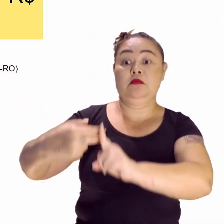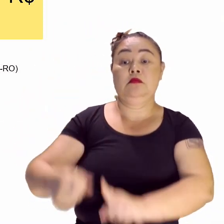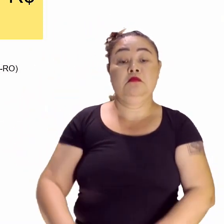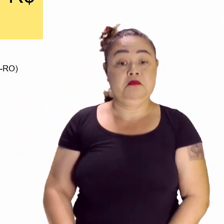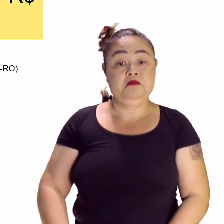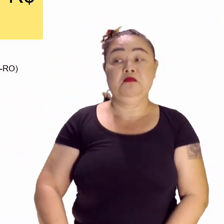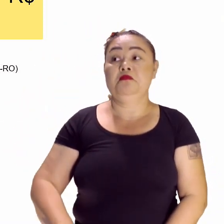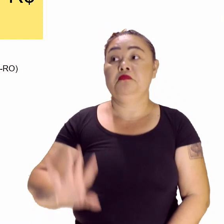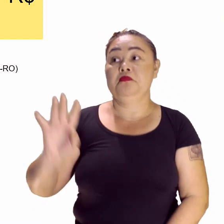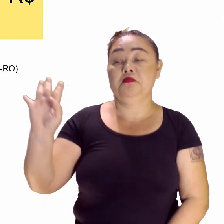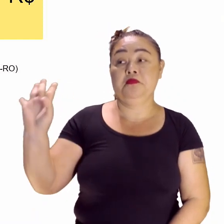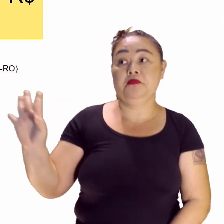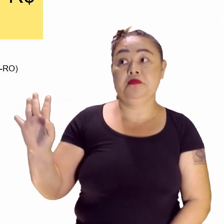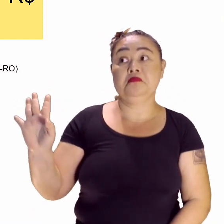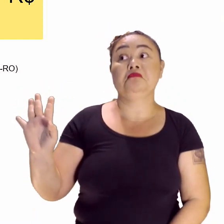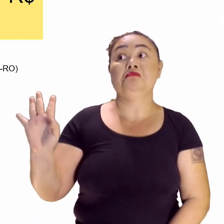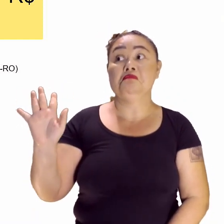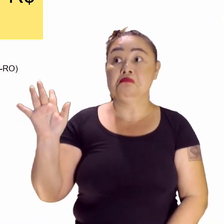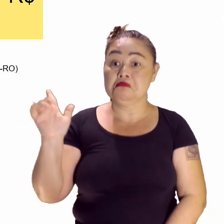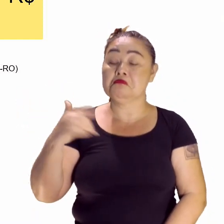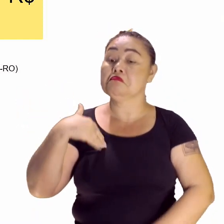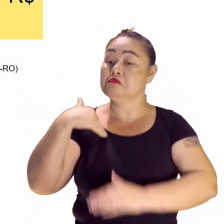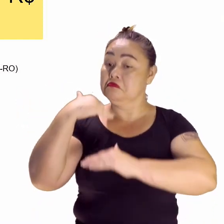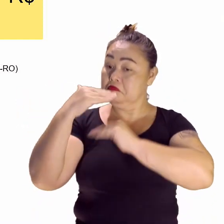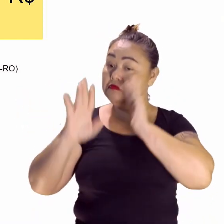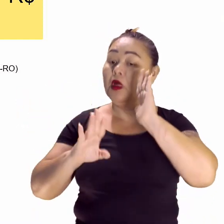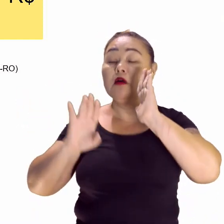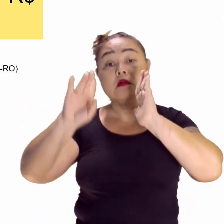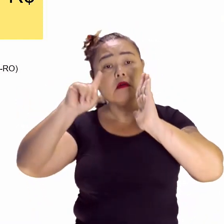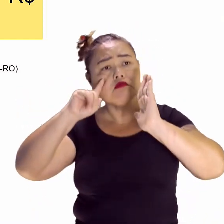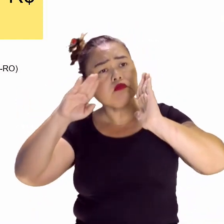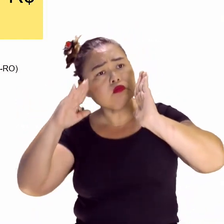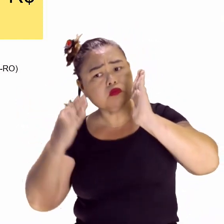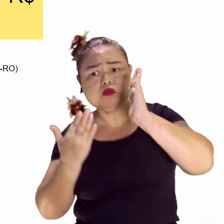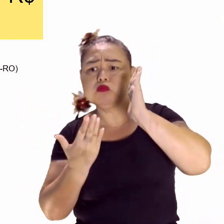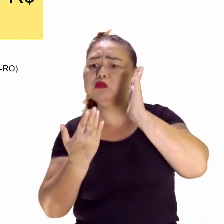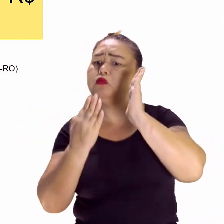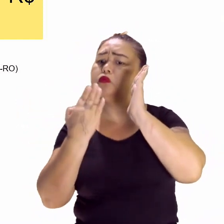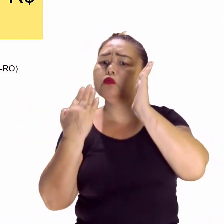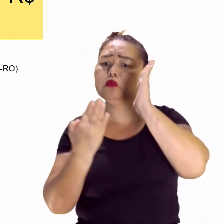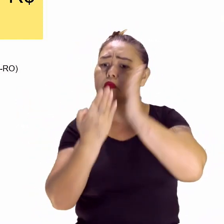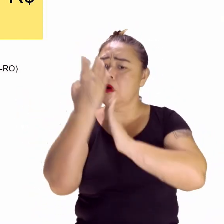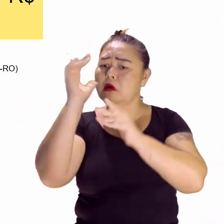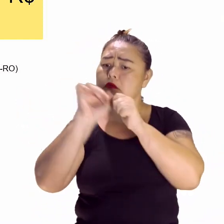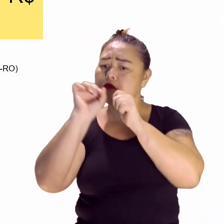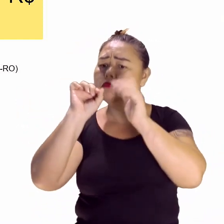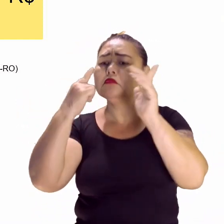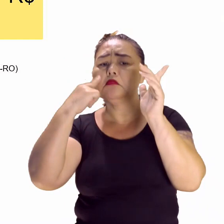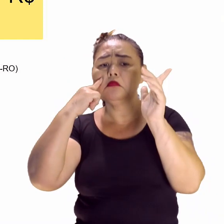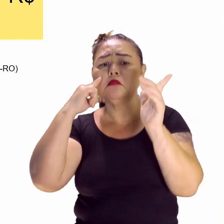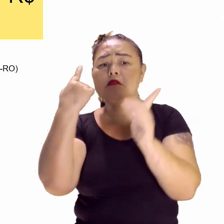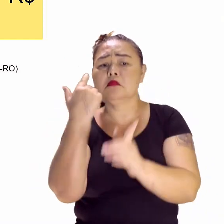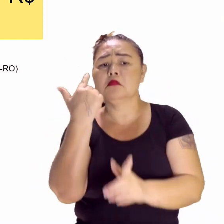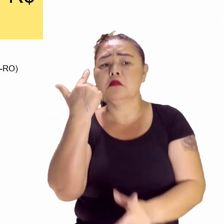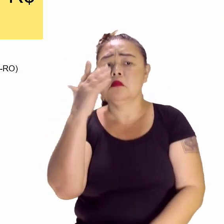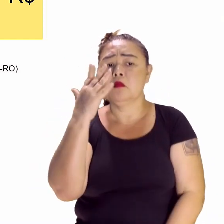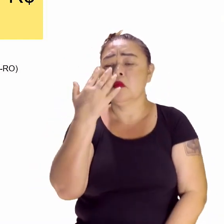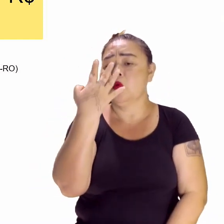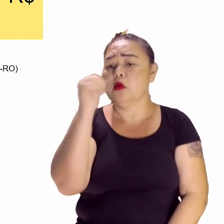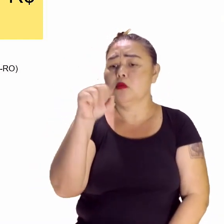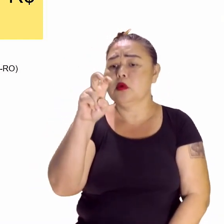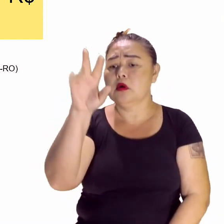assim ó alcançou um crescimento muito interessante para 2019 ó 4,15%